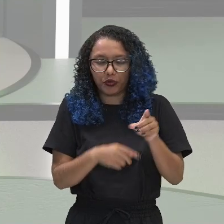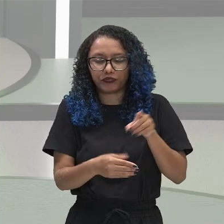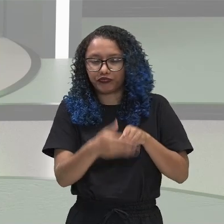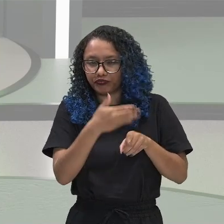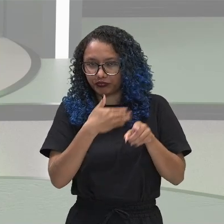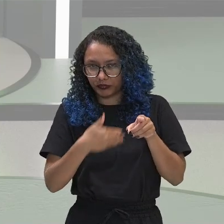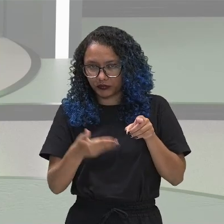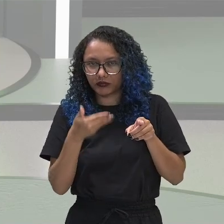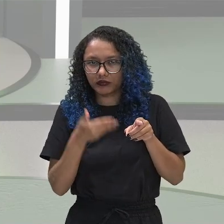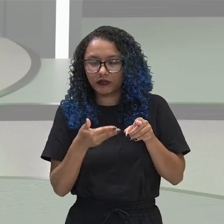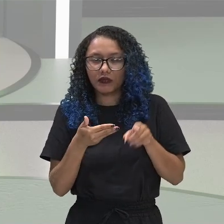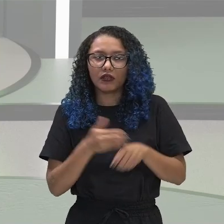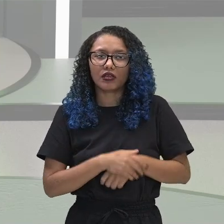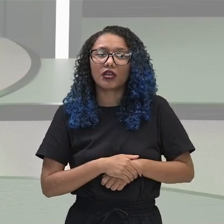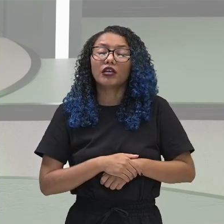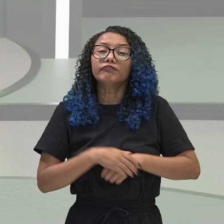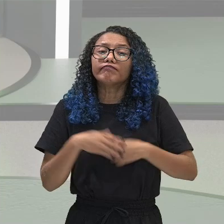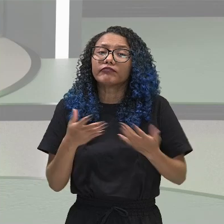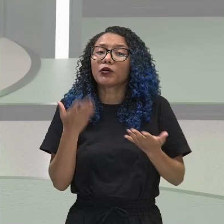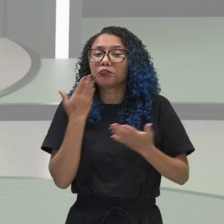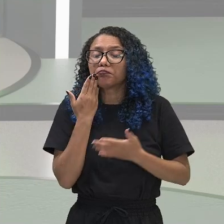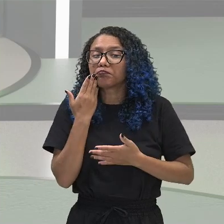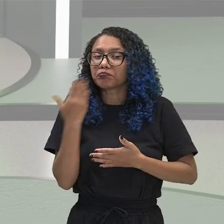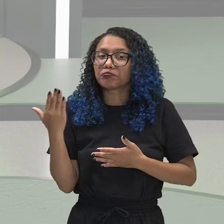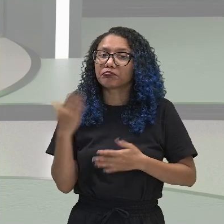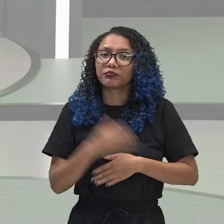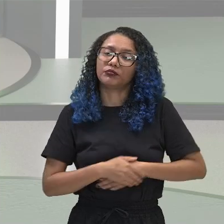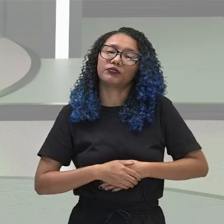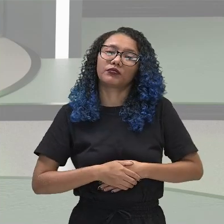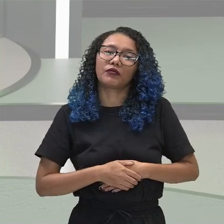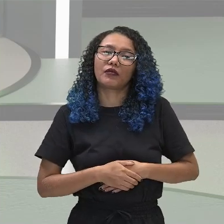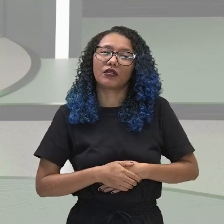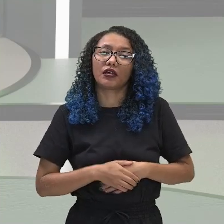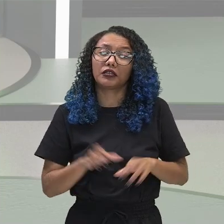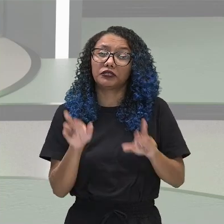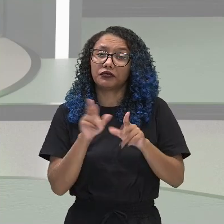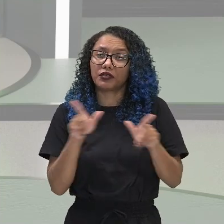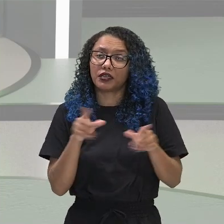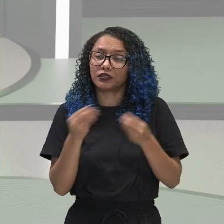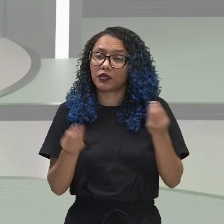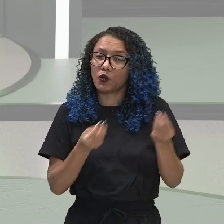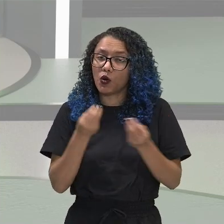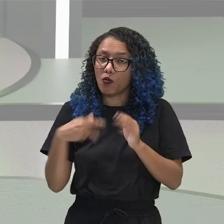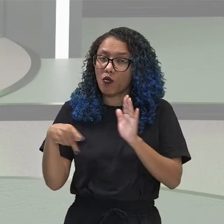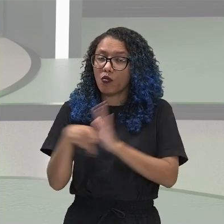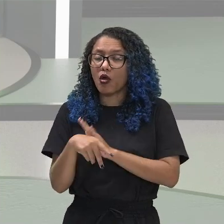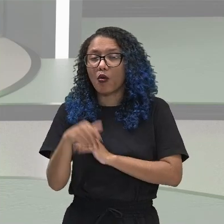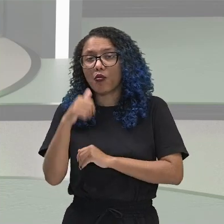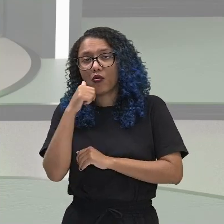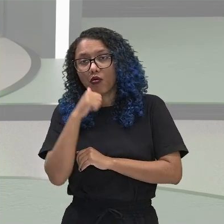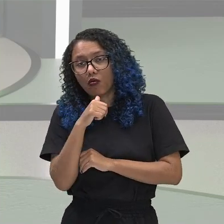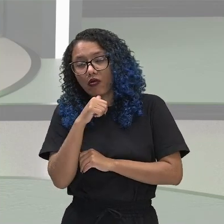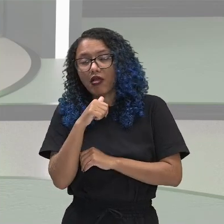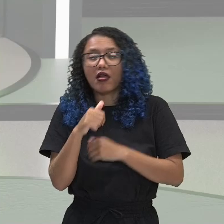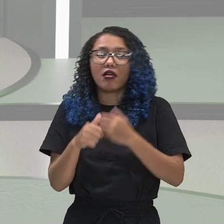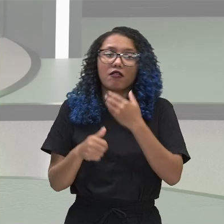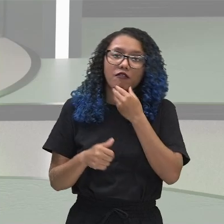nós temos toda uma diferença entre o órgão do sistema de reprodutor masculino e o sistema